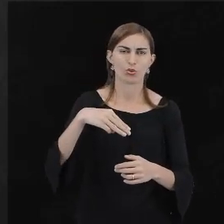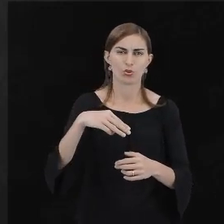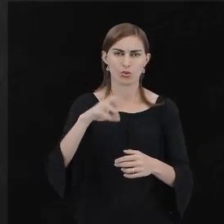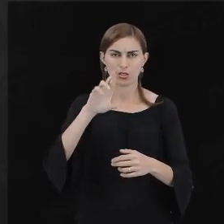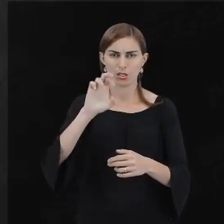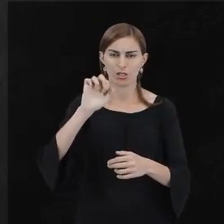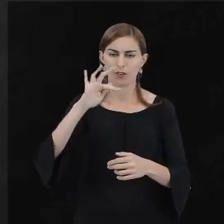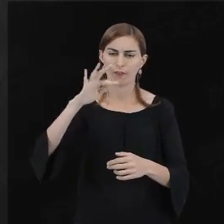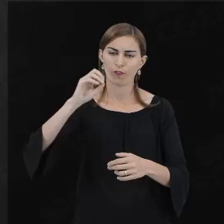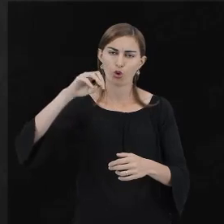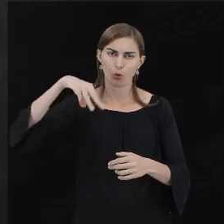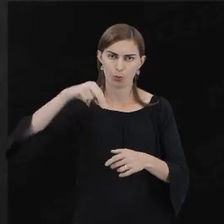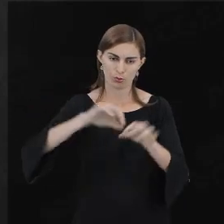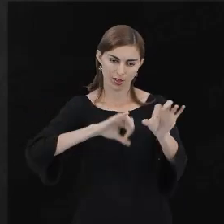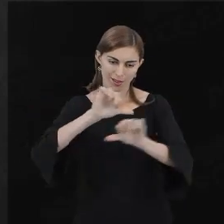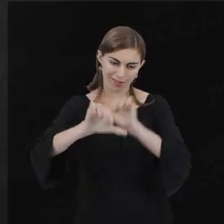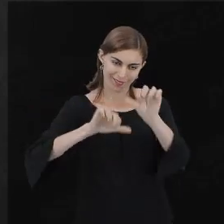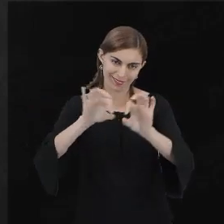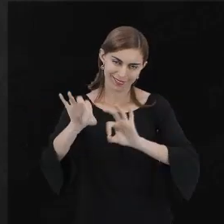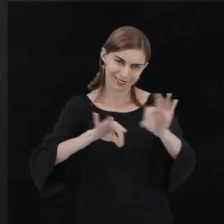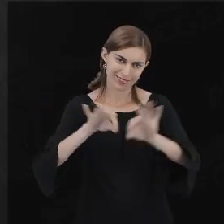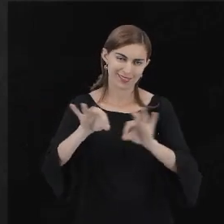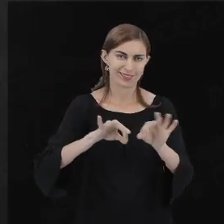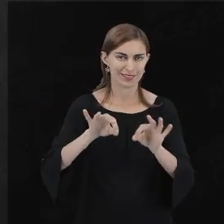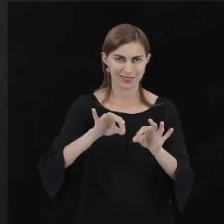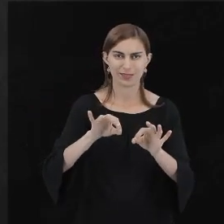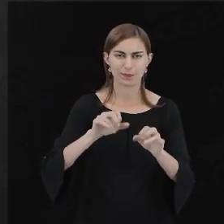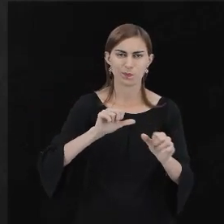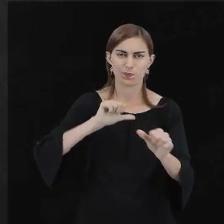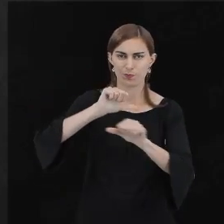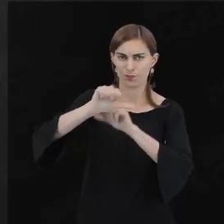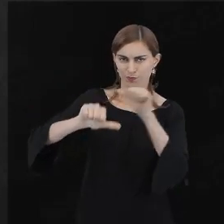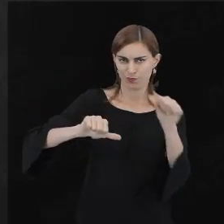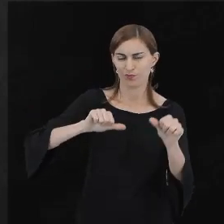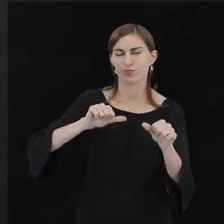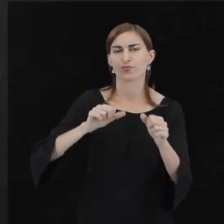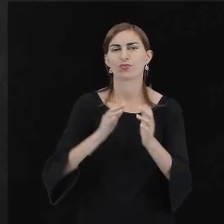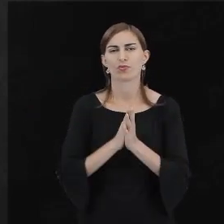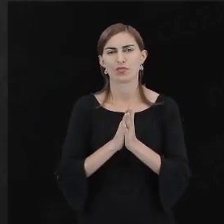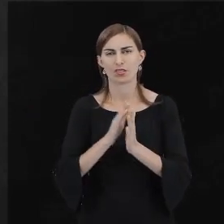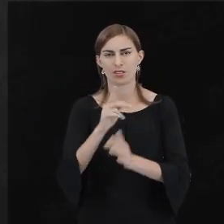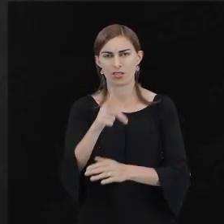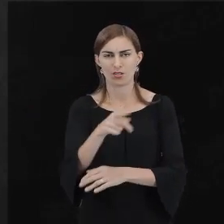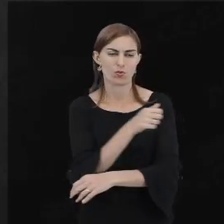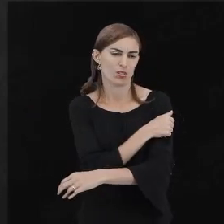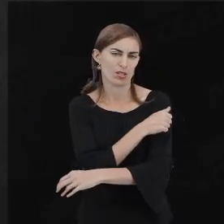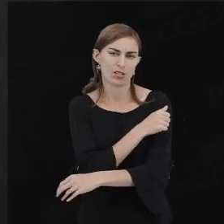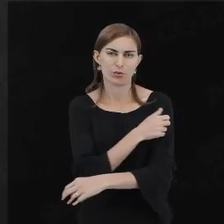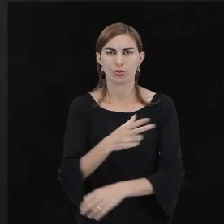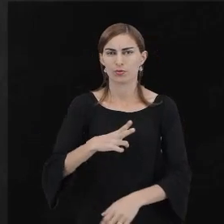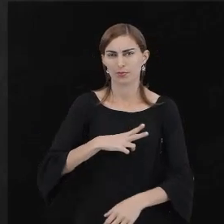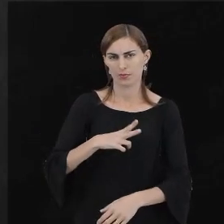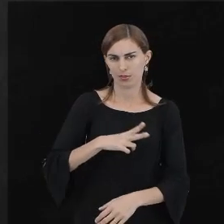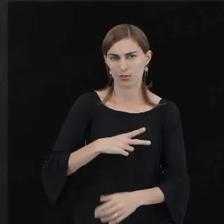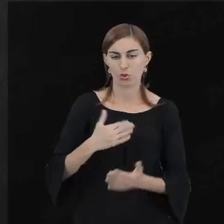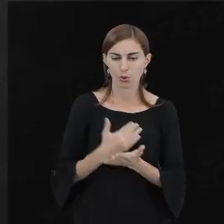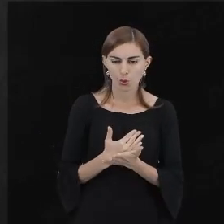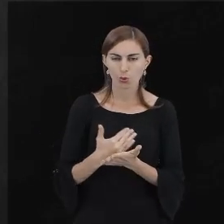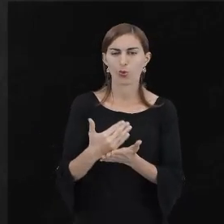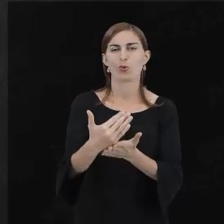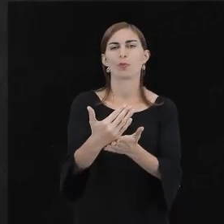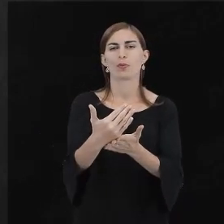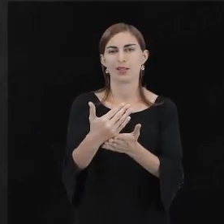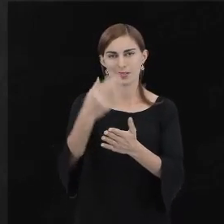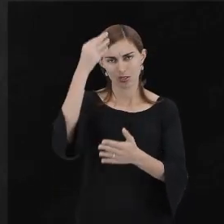reformulada e se desconsiderando esse aluno em particular, se começa a culpabilizar o professor.